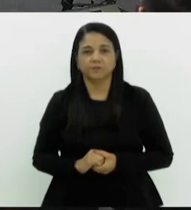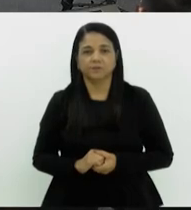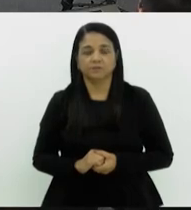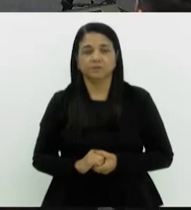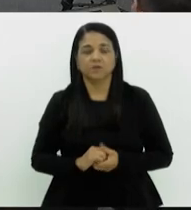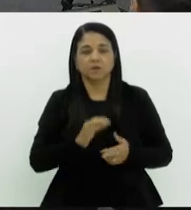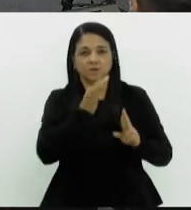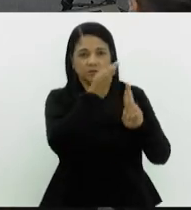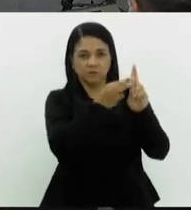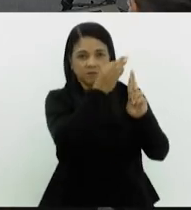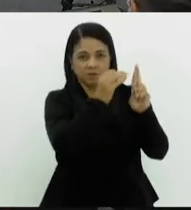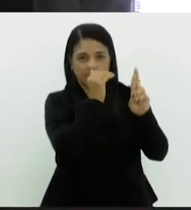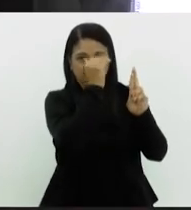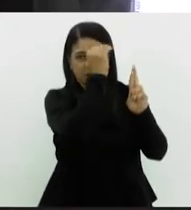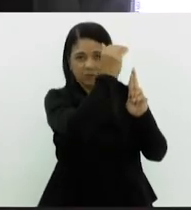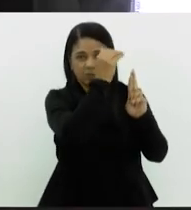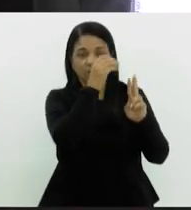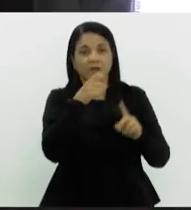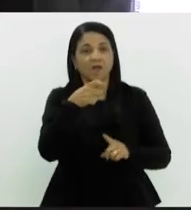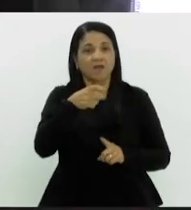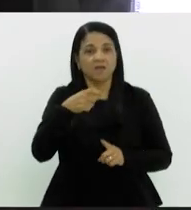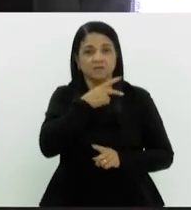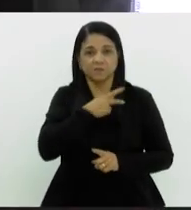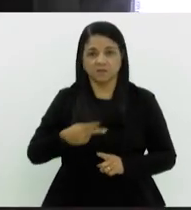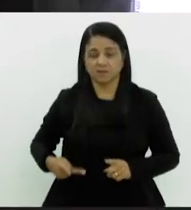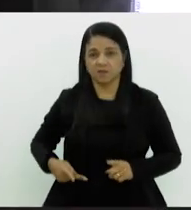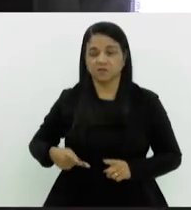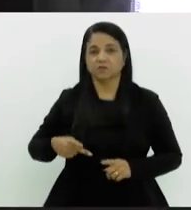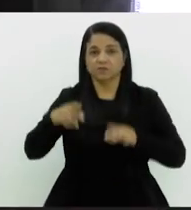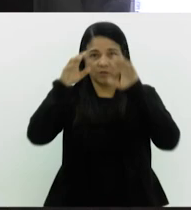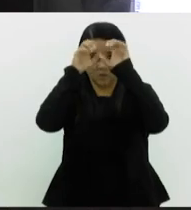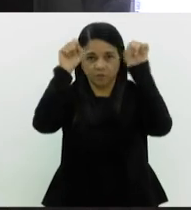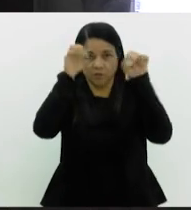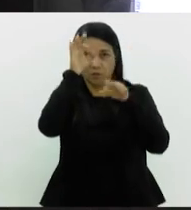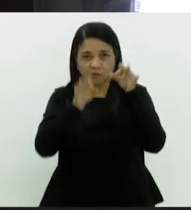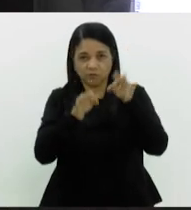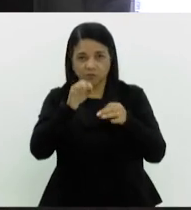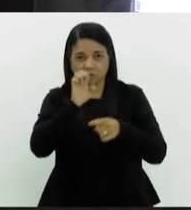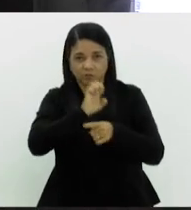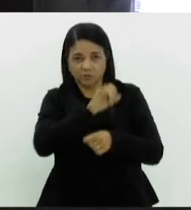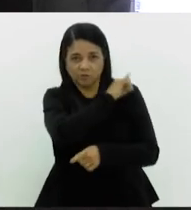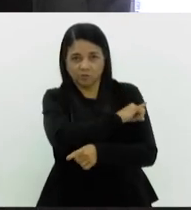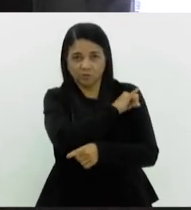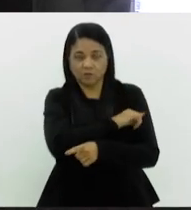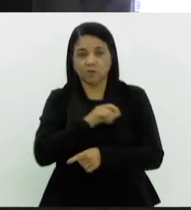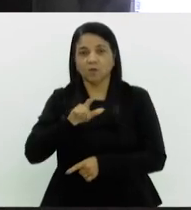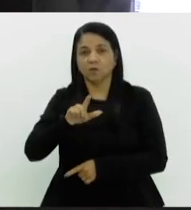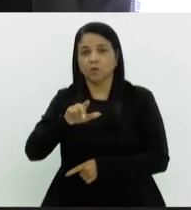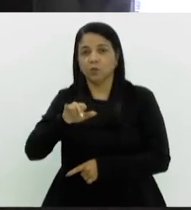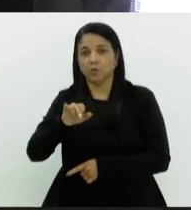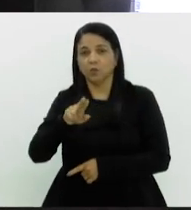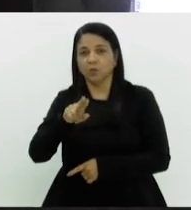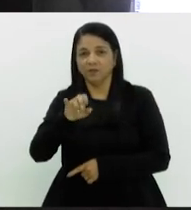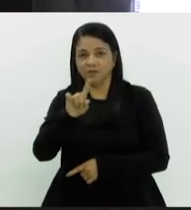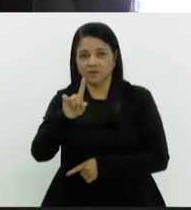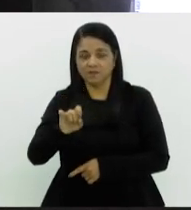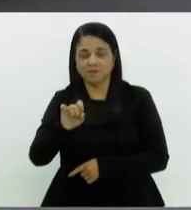O desembargador e ex-presidente do Tribunal de Justiça do Estado do Rio de Janeiro, doutor Luiz Veiter.